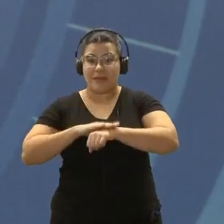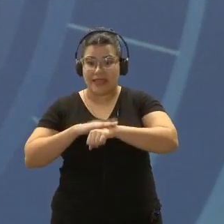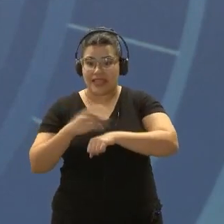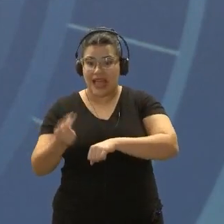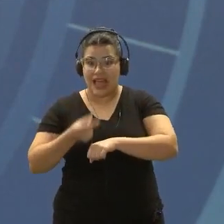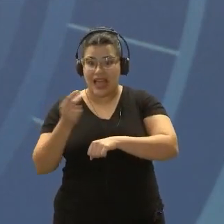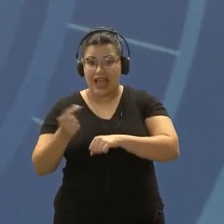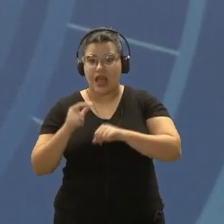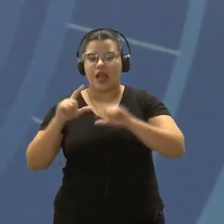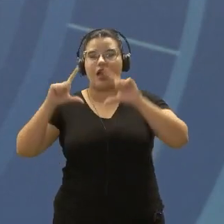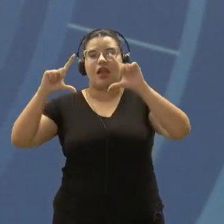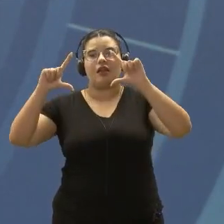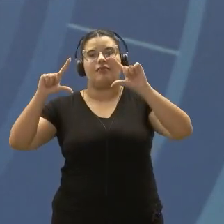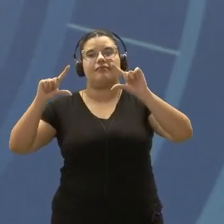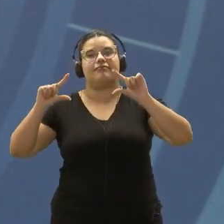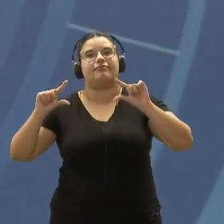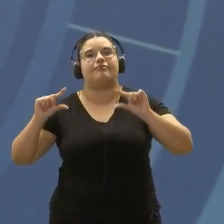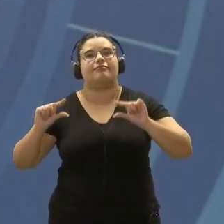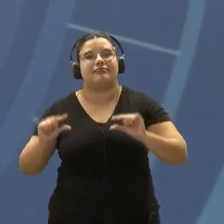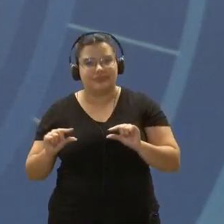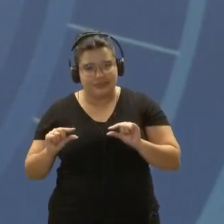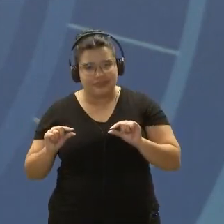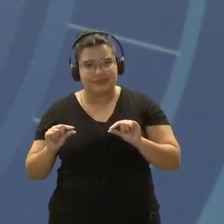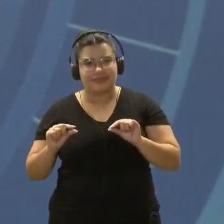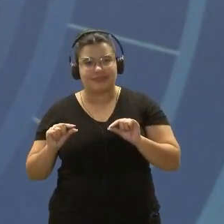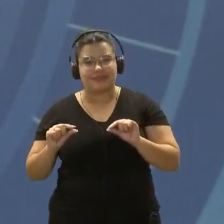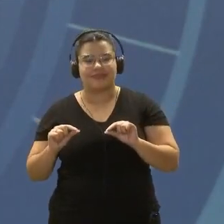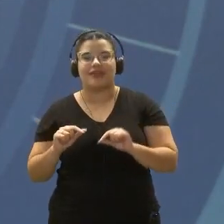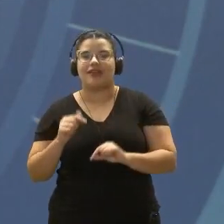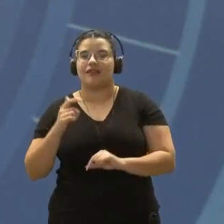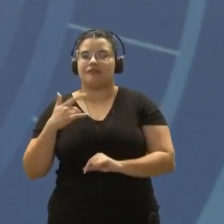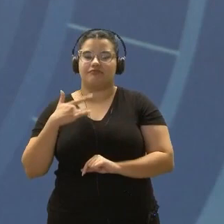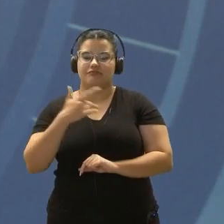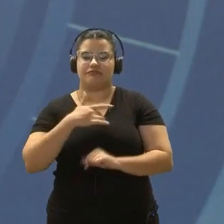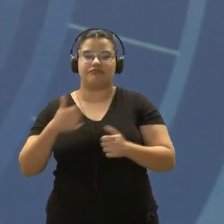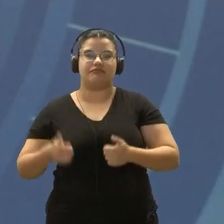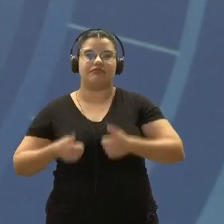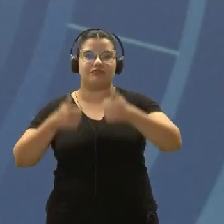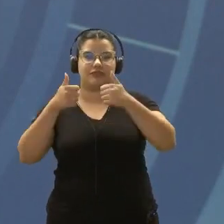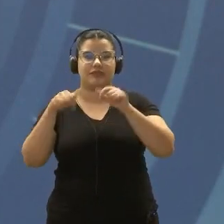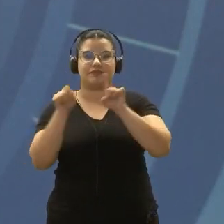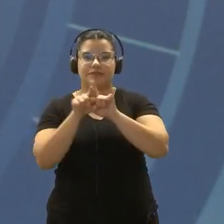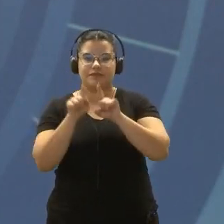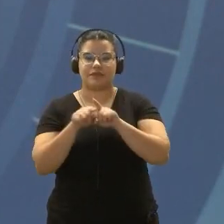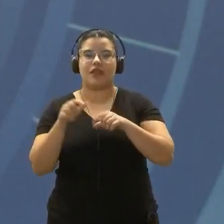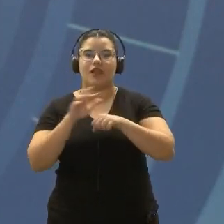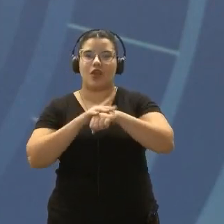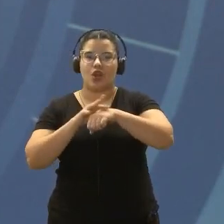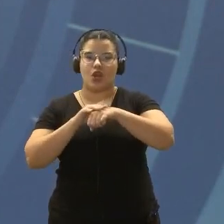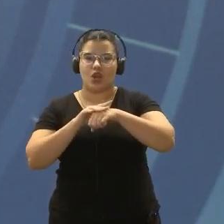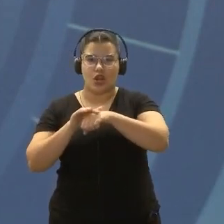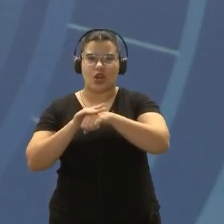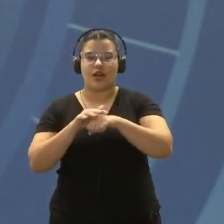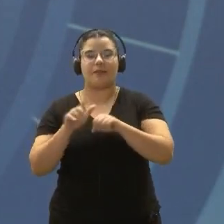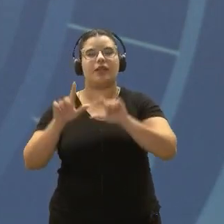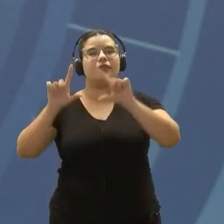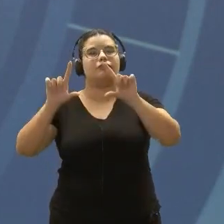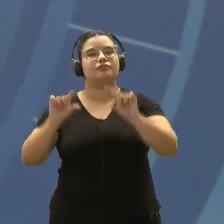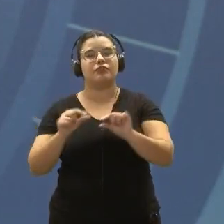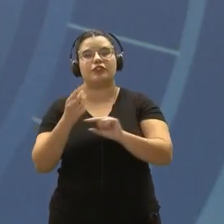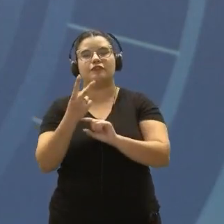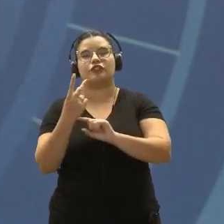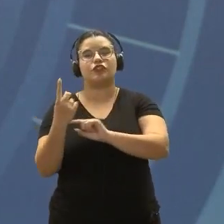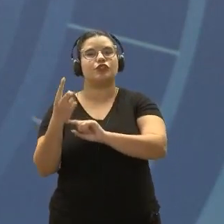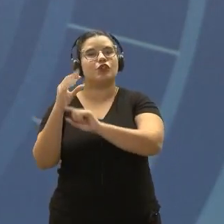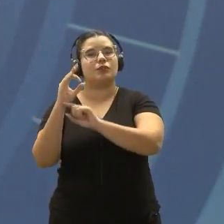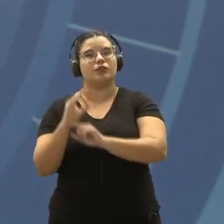de complicação. E de que a queda de 1 ponto percentual na hemoglobina glicada diminui em